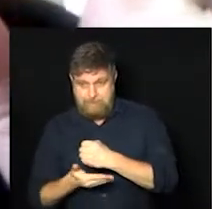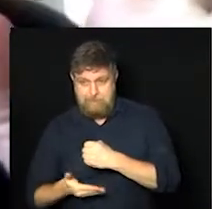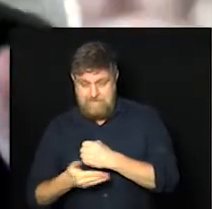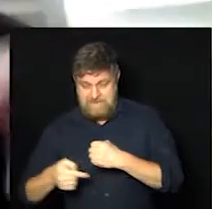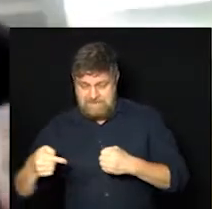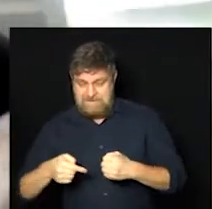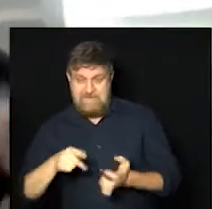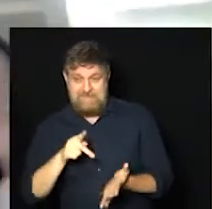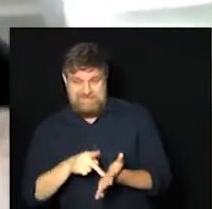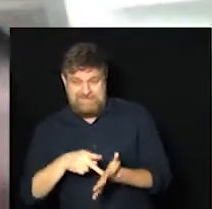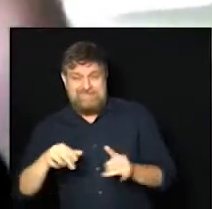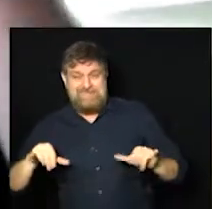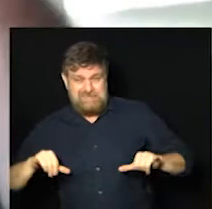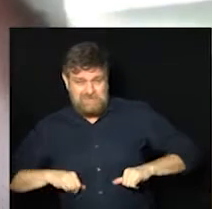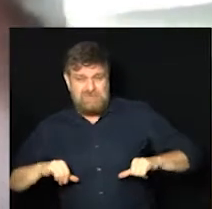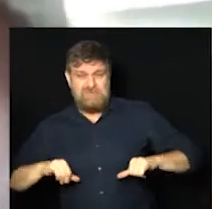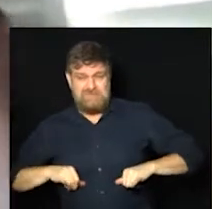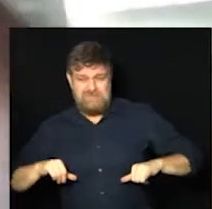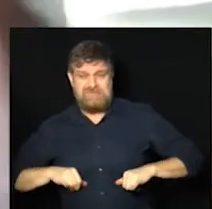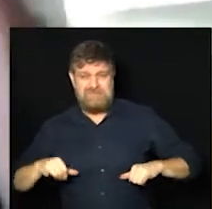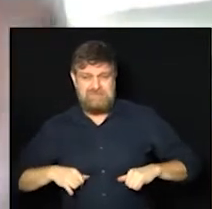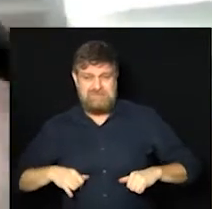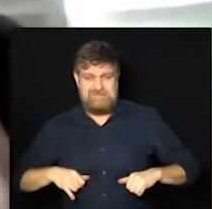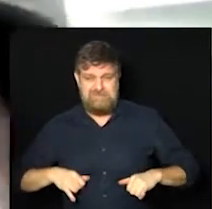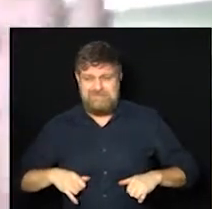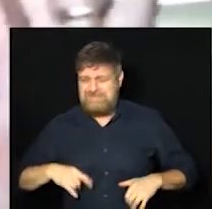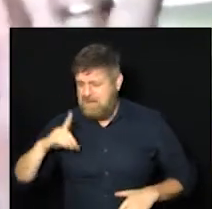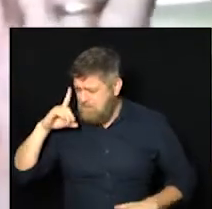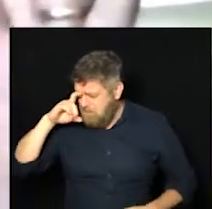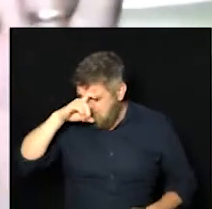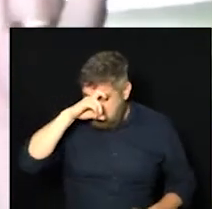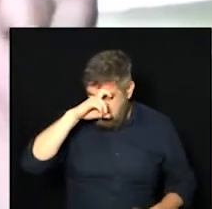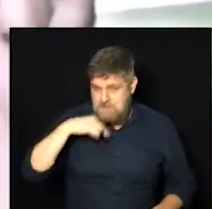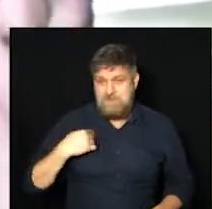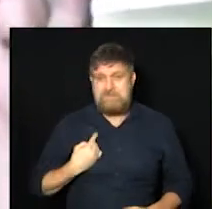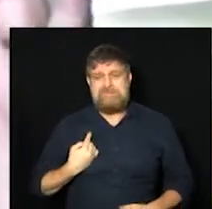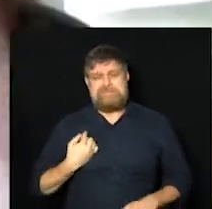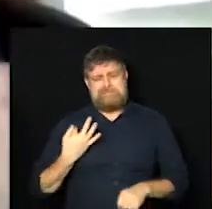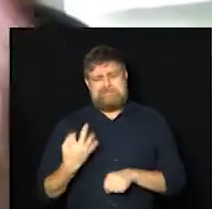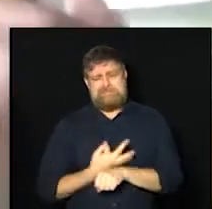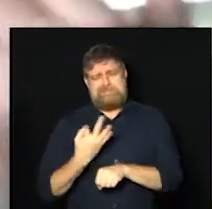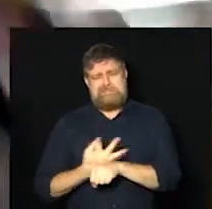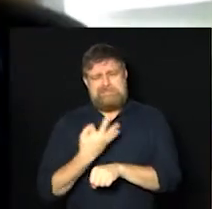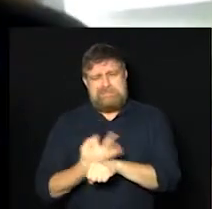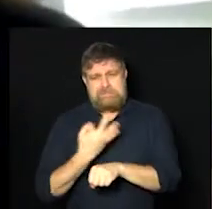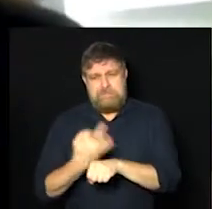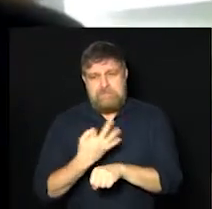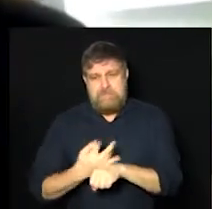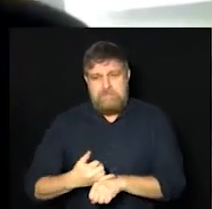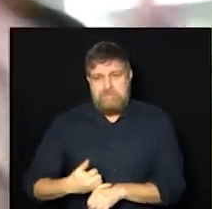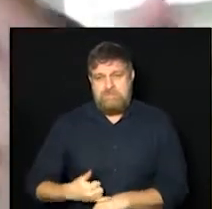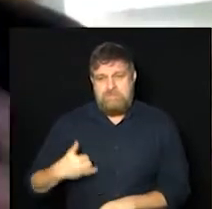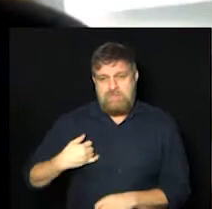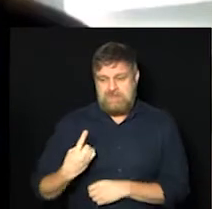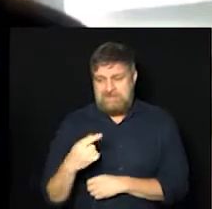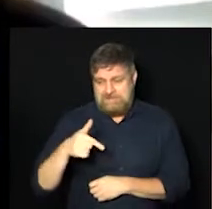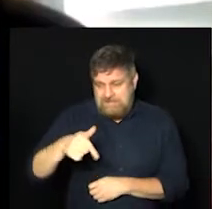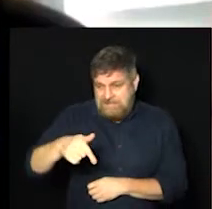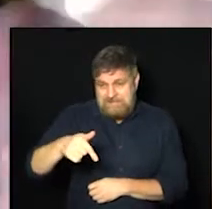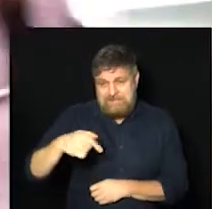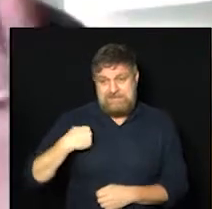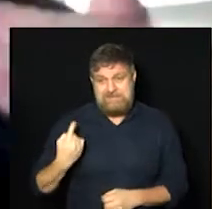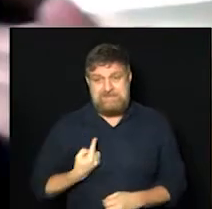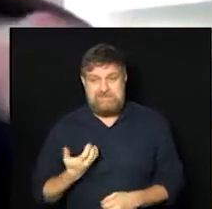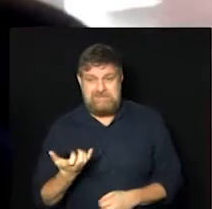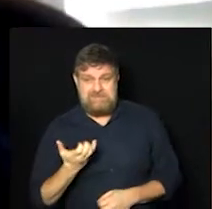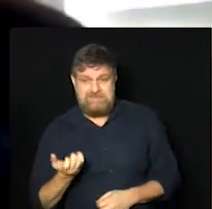realmente quem está sofrendo muito, viu, Gabriel? Assim, está muito difícil. A gente está tentando uma volta do 17, que a gente entende que o